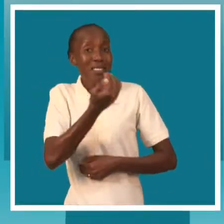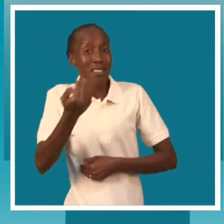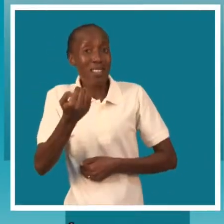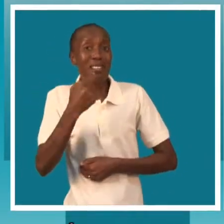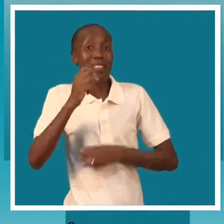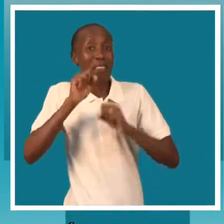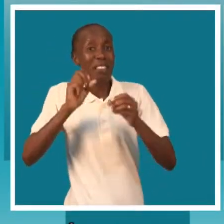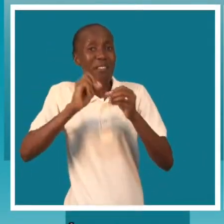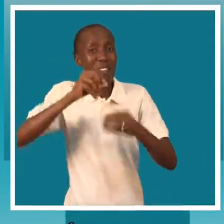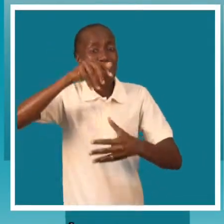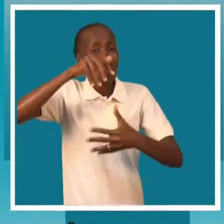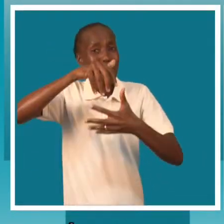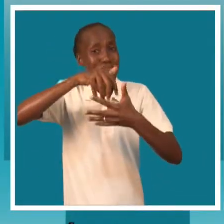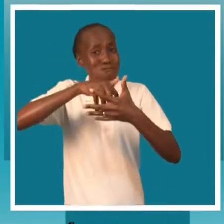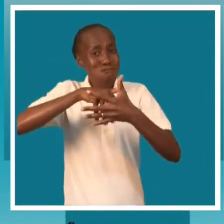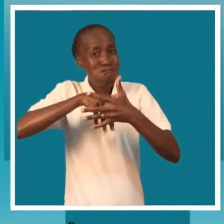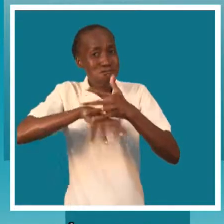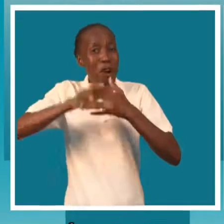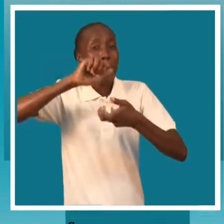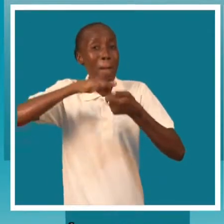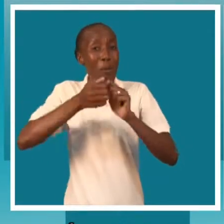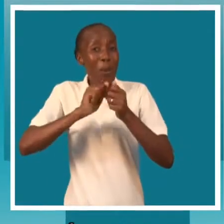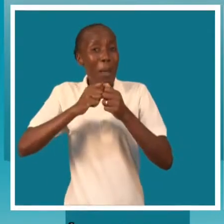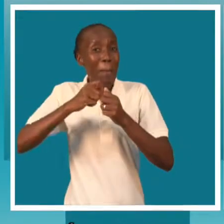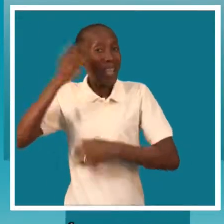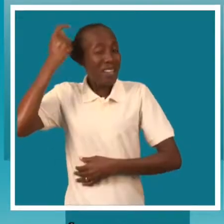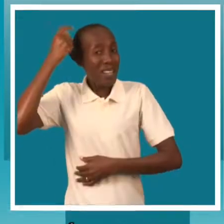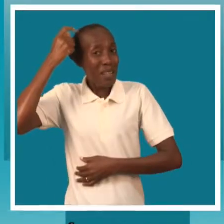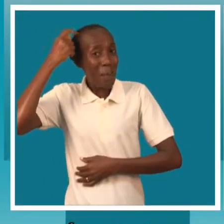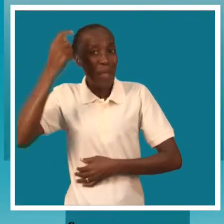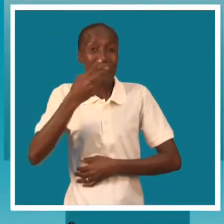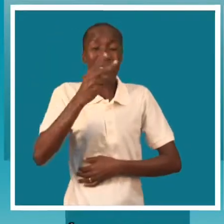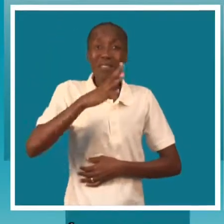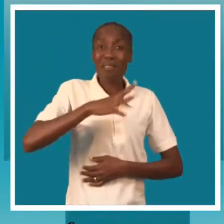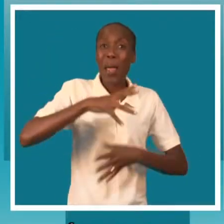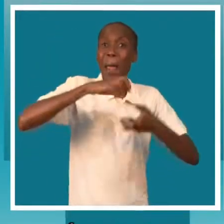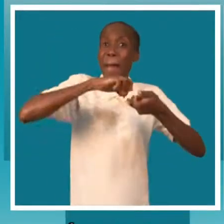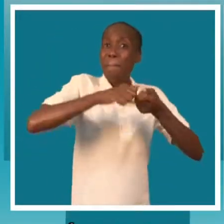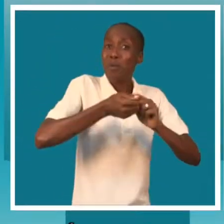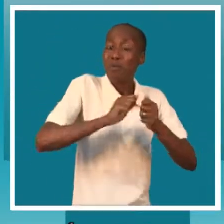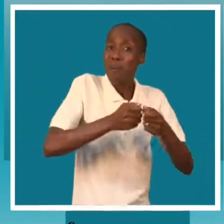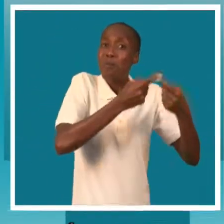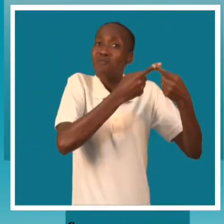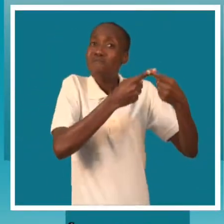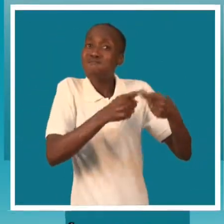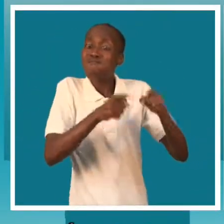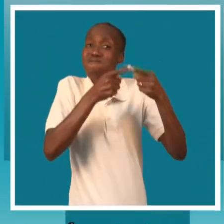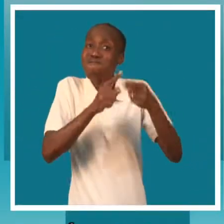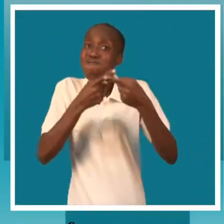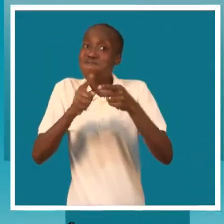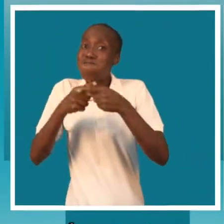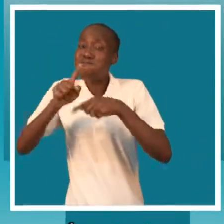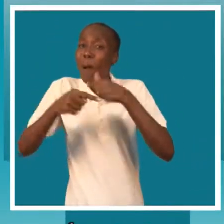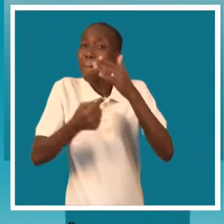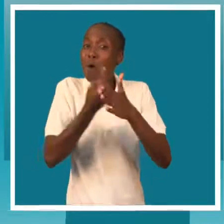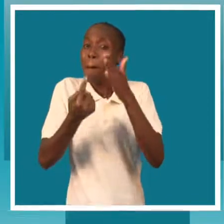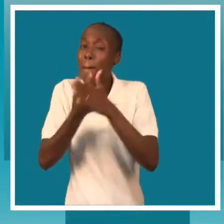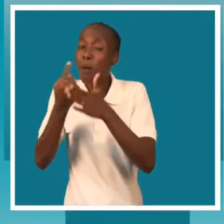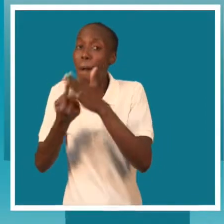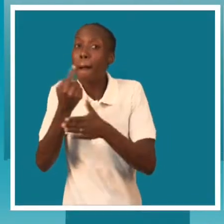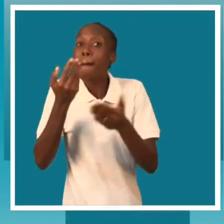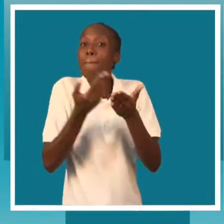É preciso fazer uma tomografia cerebral, ver se há alguma massa, algum tumor cerebral que possa estar a causar isso.